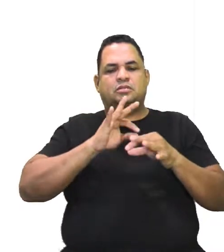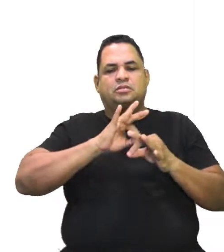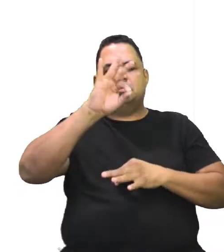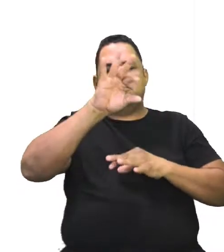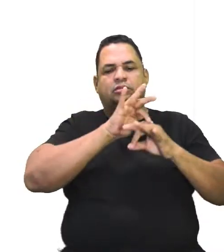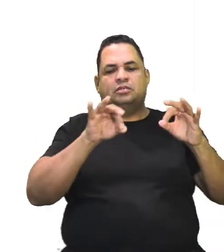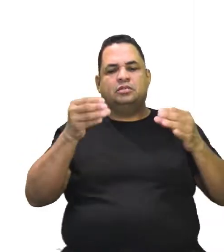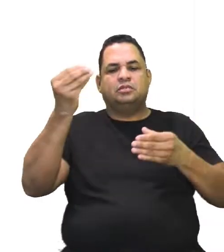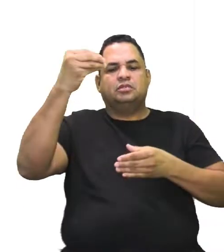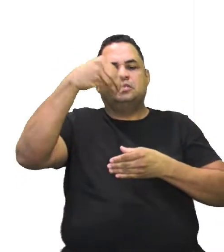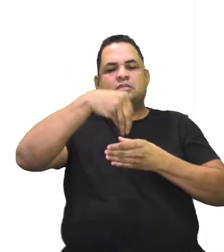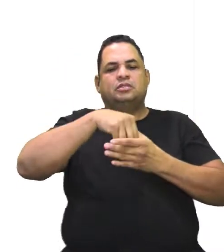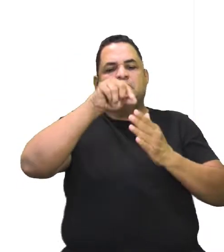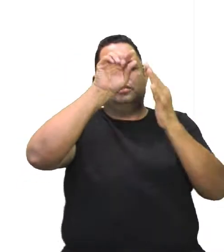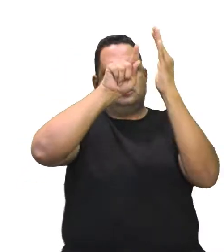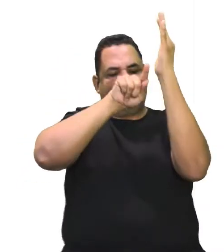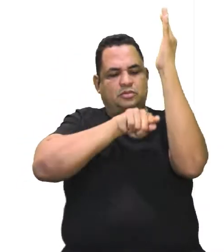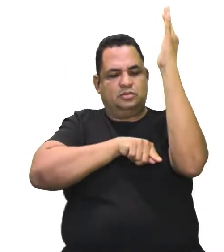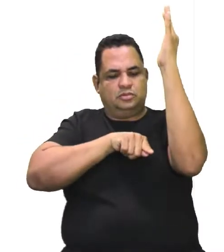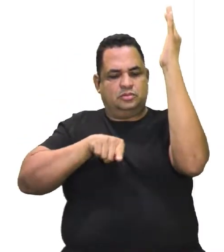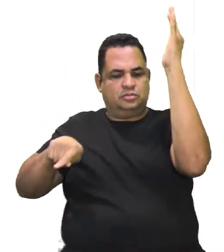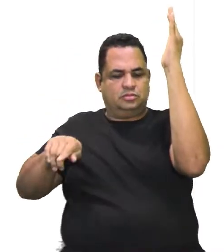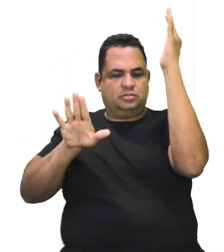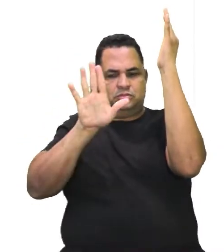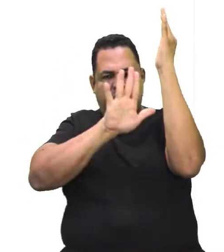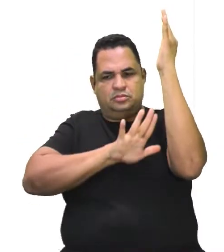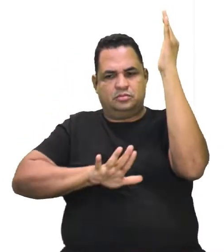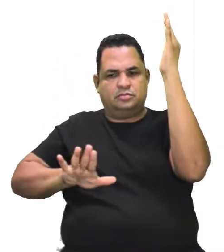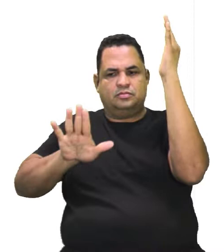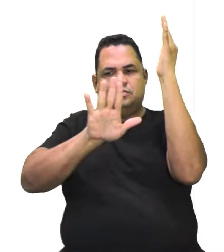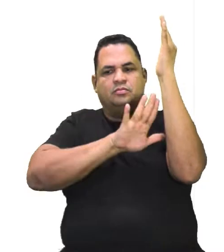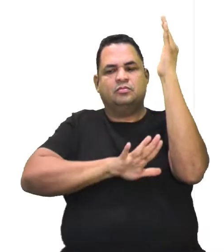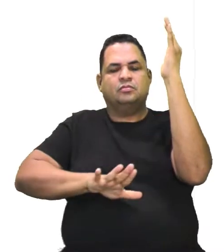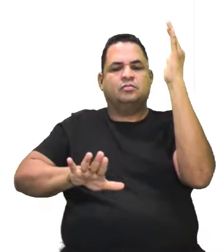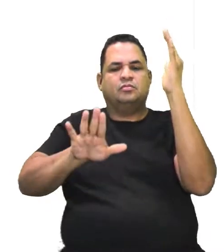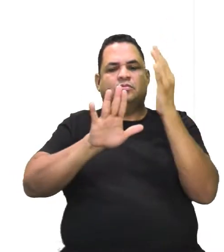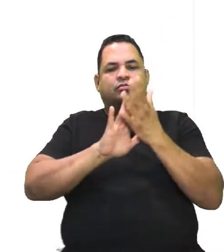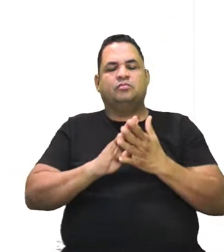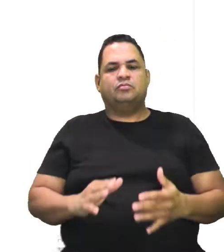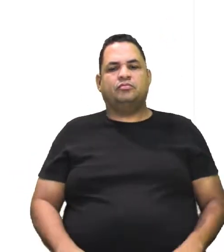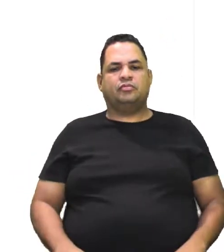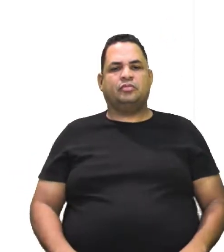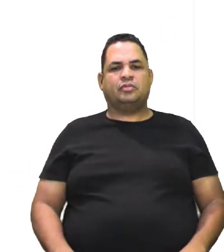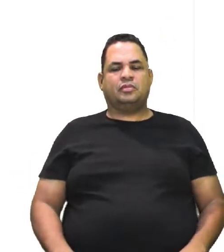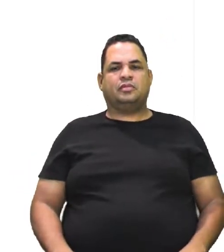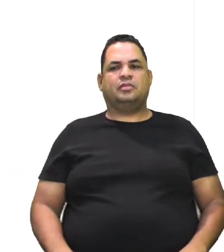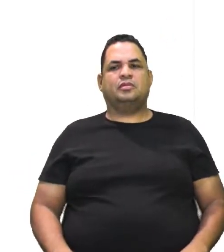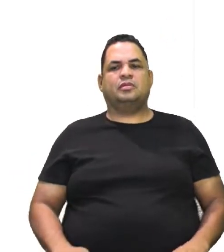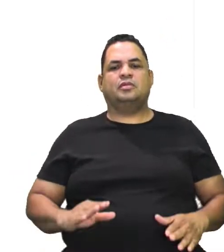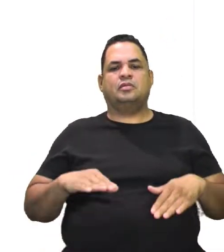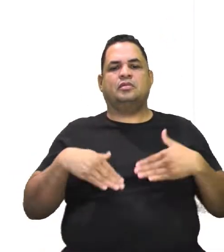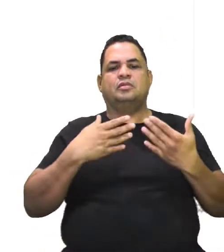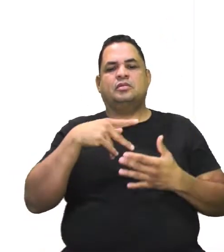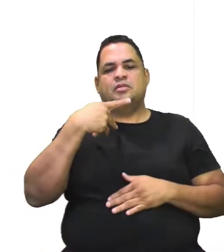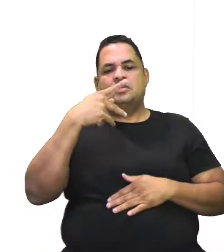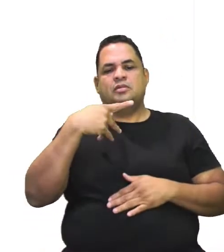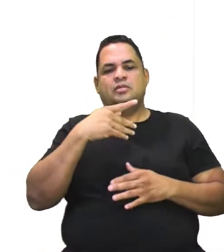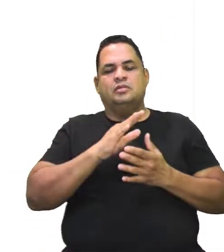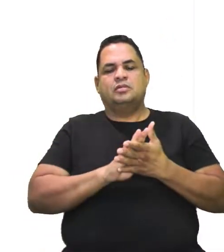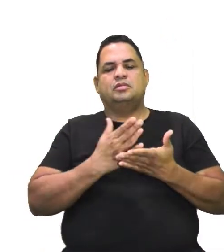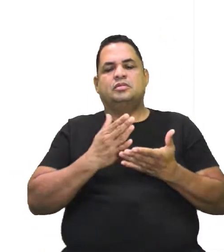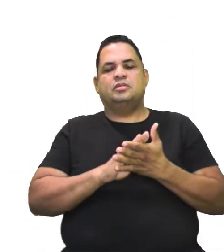plano cartesiano. Olha que legal, né? Então, quando a gente une uma coisa com a outra, quando a gente fala de